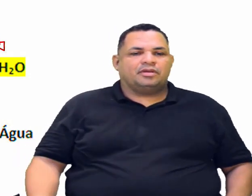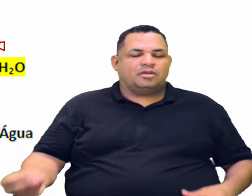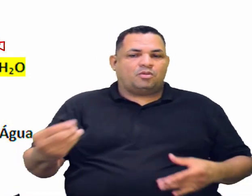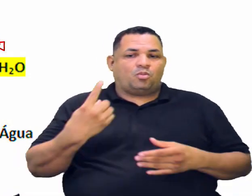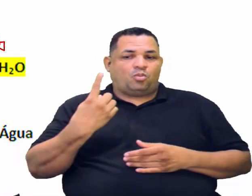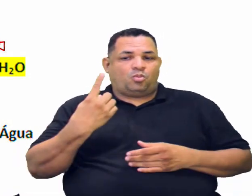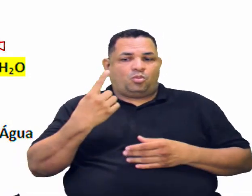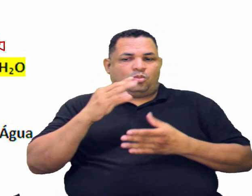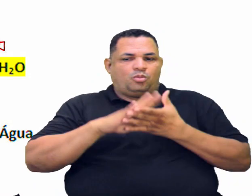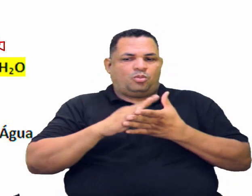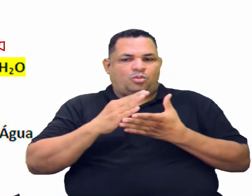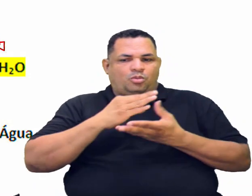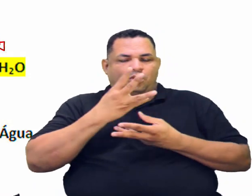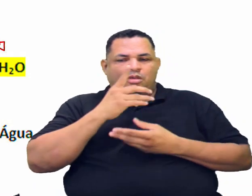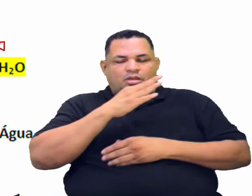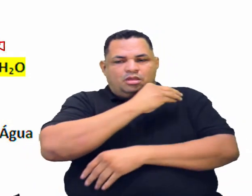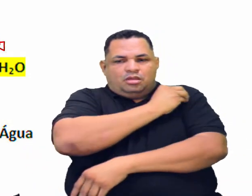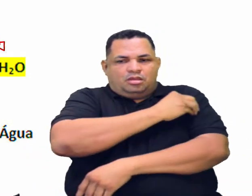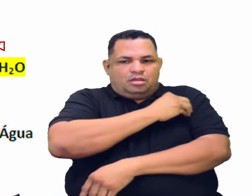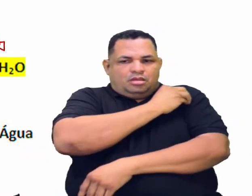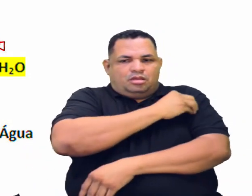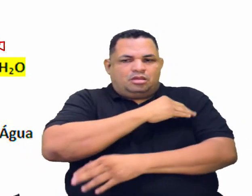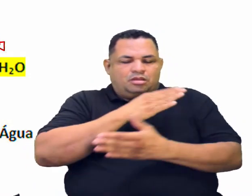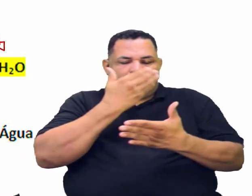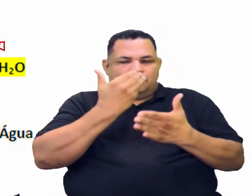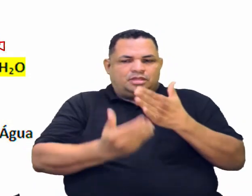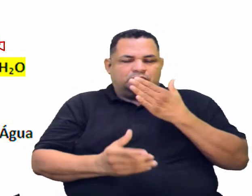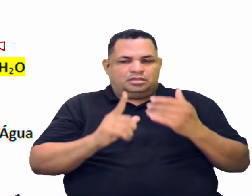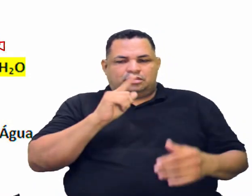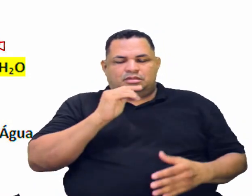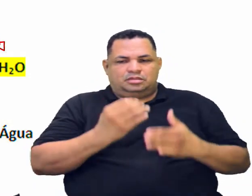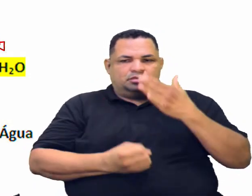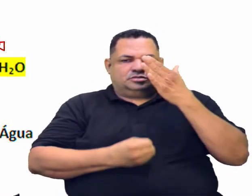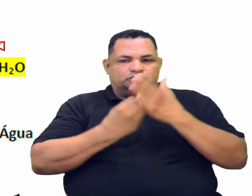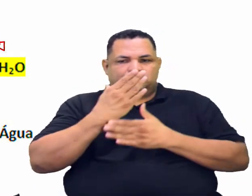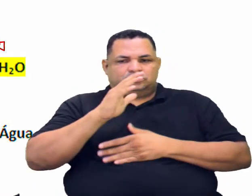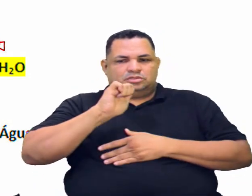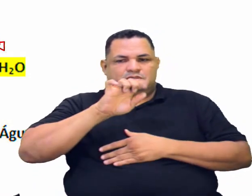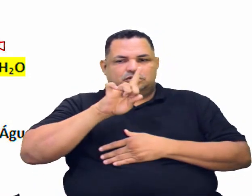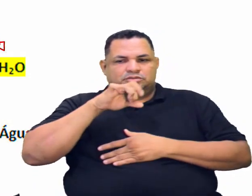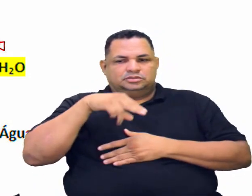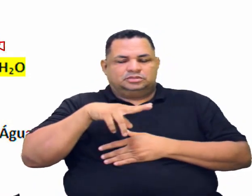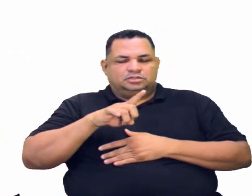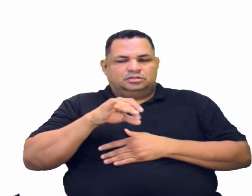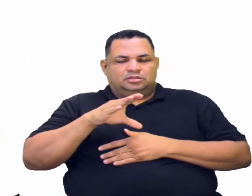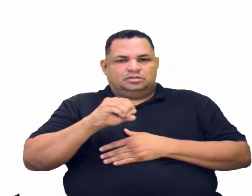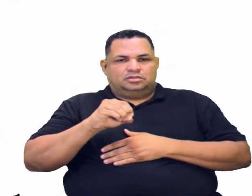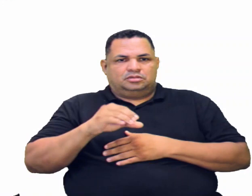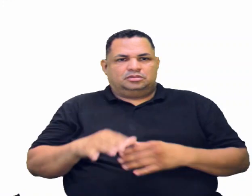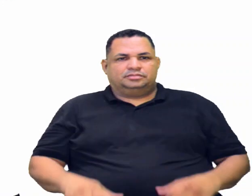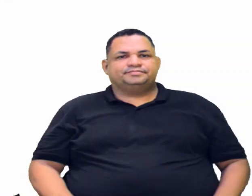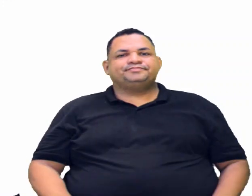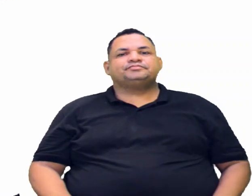um único álcool desidratando, sempre vai formar um alceno. Já a